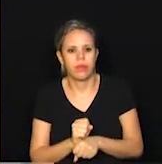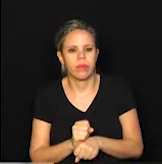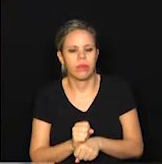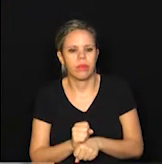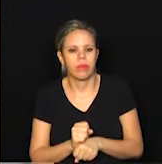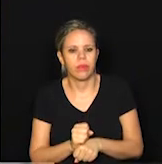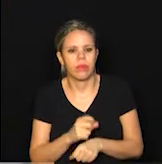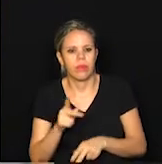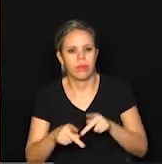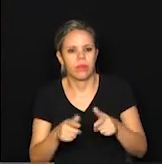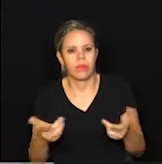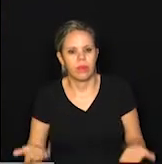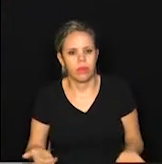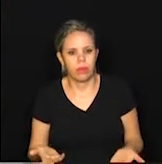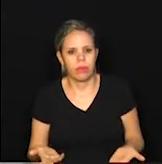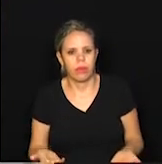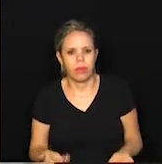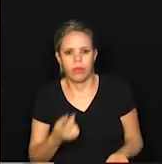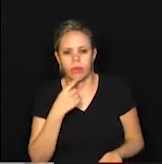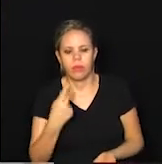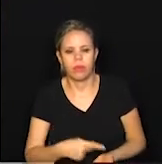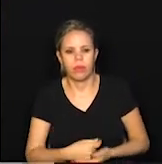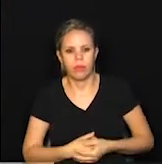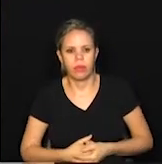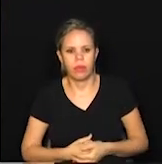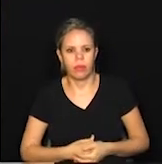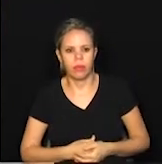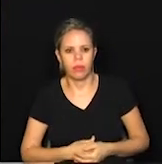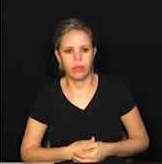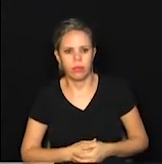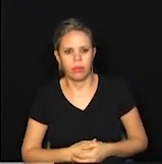que a população de Campinas